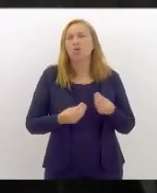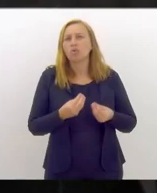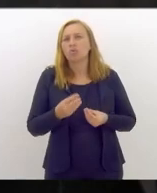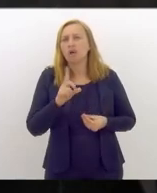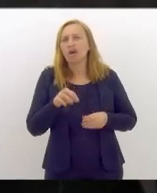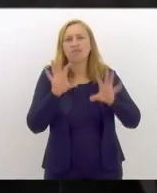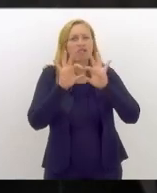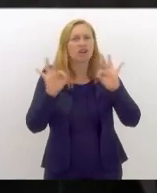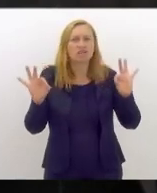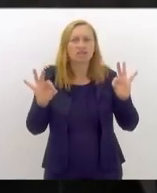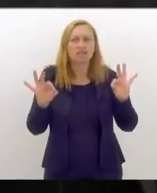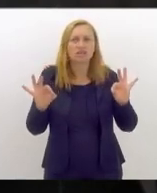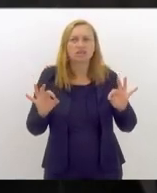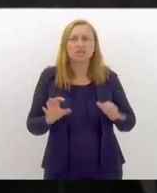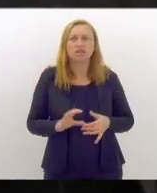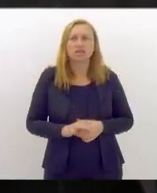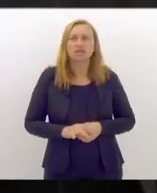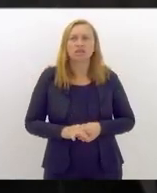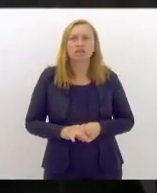Manoel aquela frase